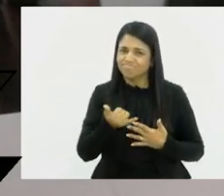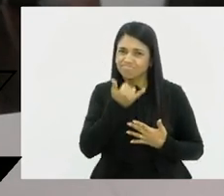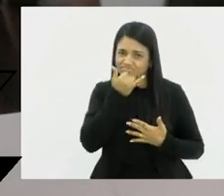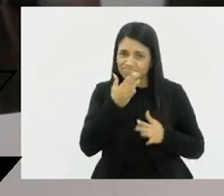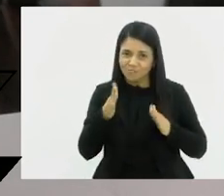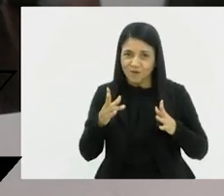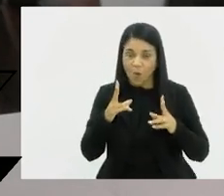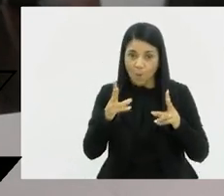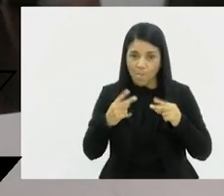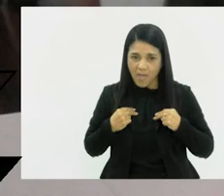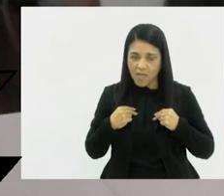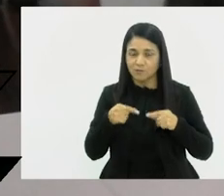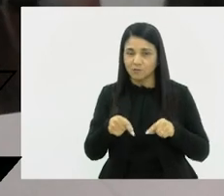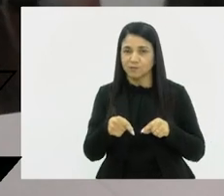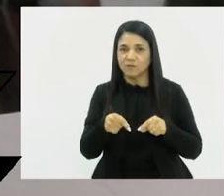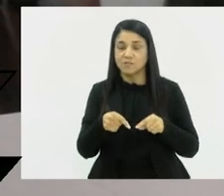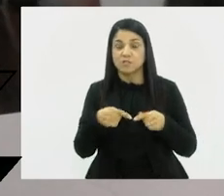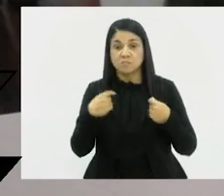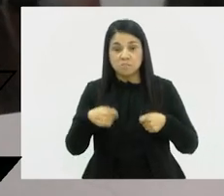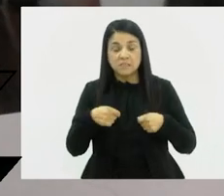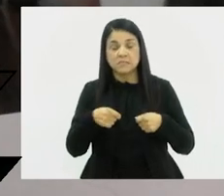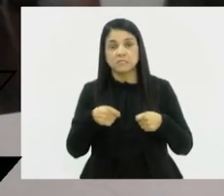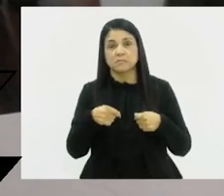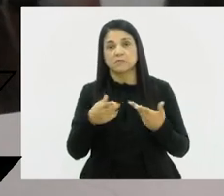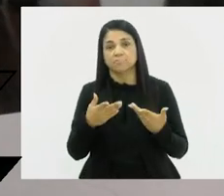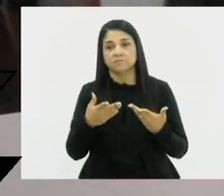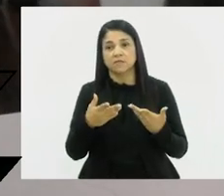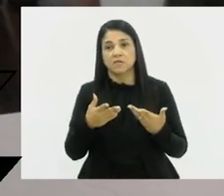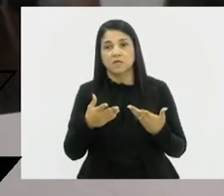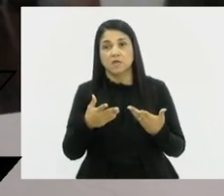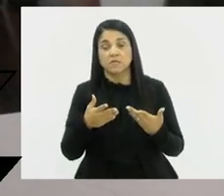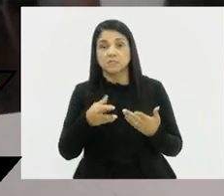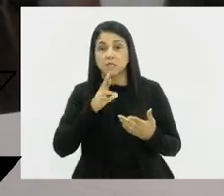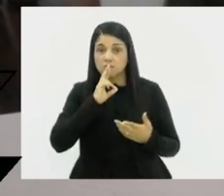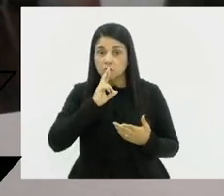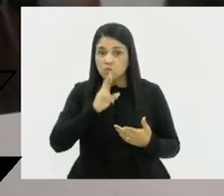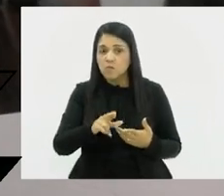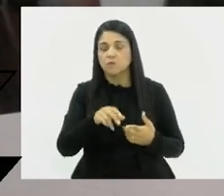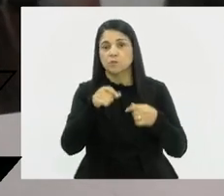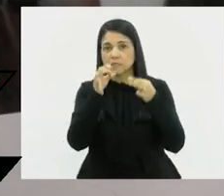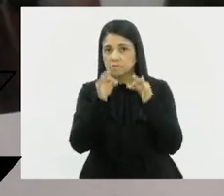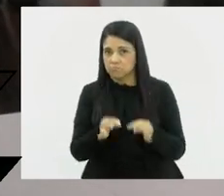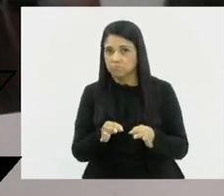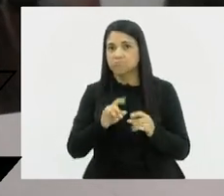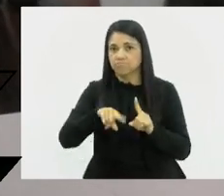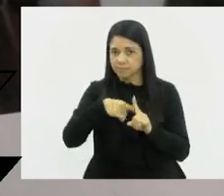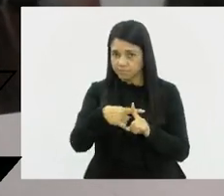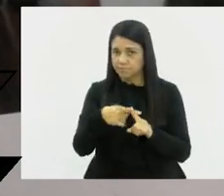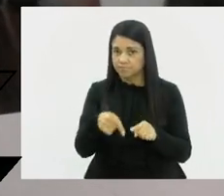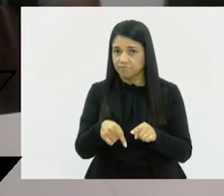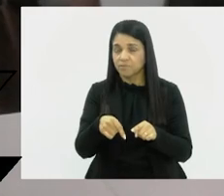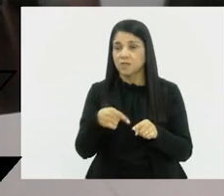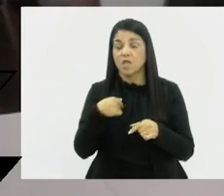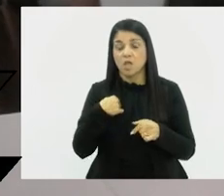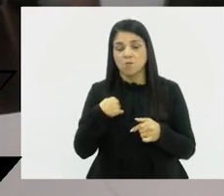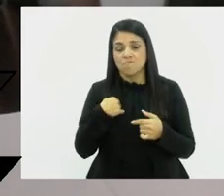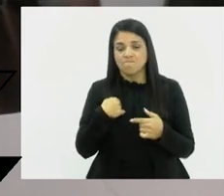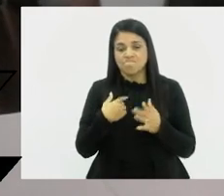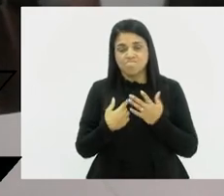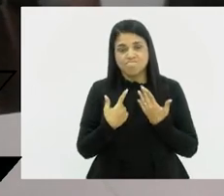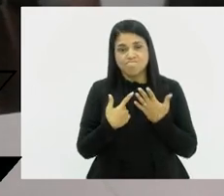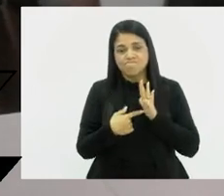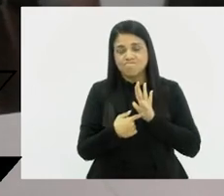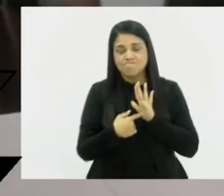bem, nós temos que pragmatizar essa ação daqui, porque a gente precisa sair com resultados daqui, mas eu demonstro aqui o meu inconformismo com